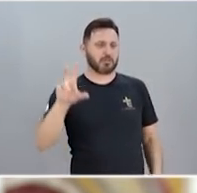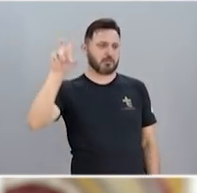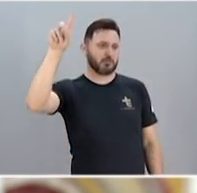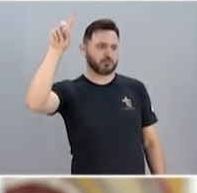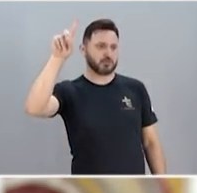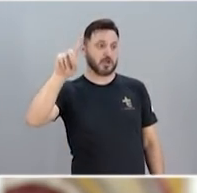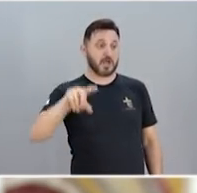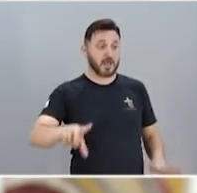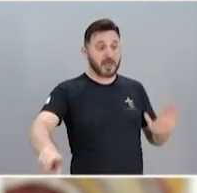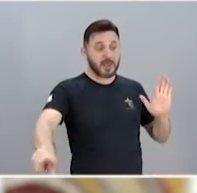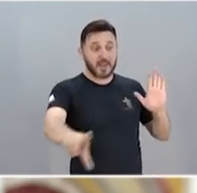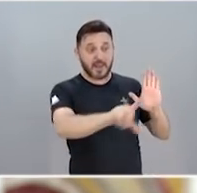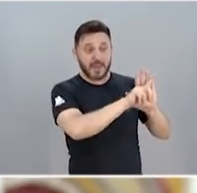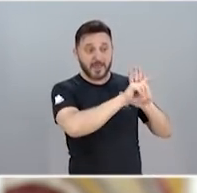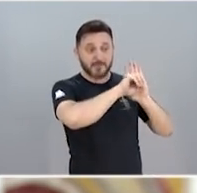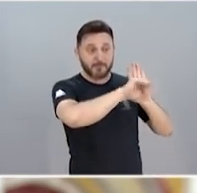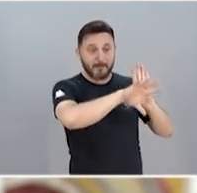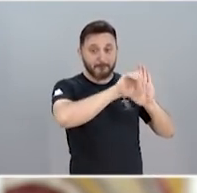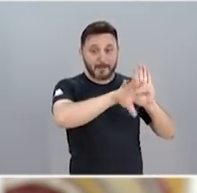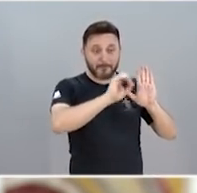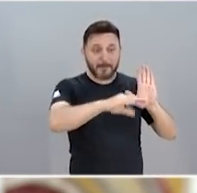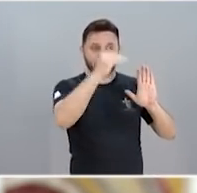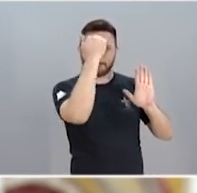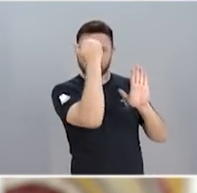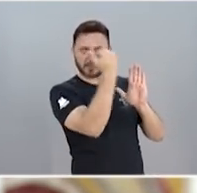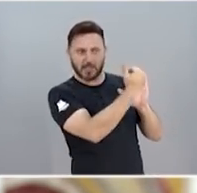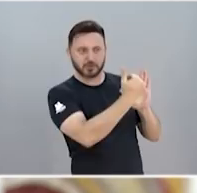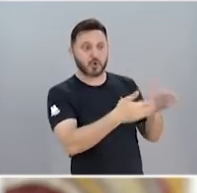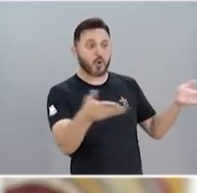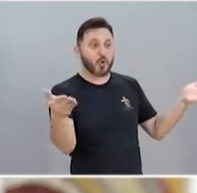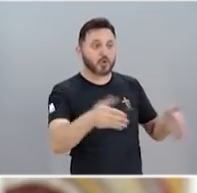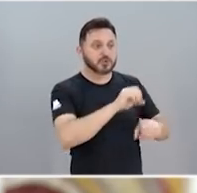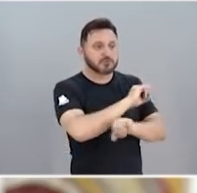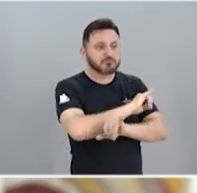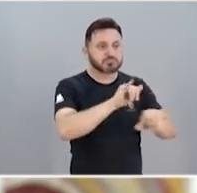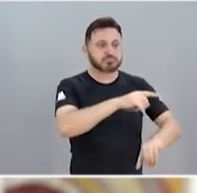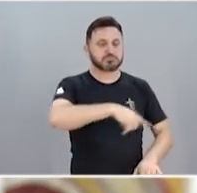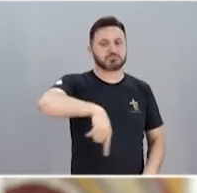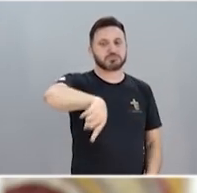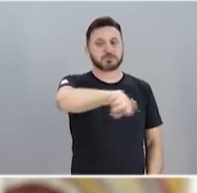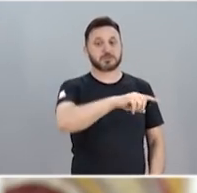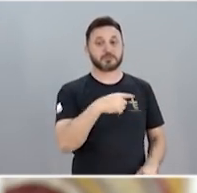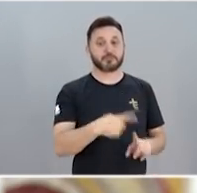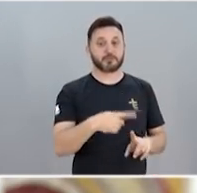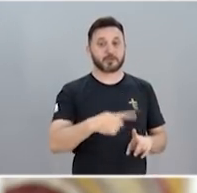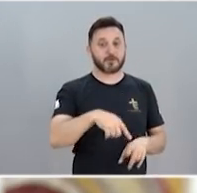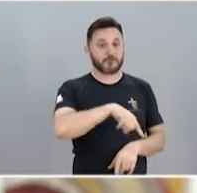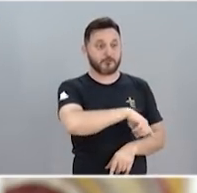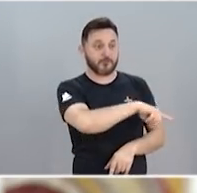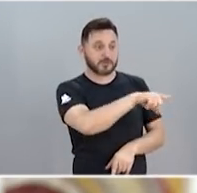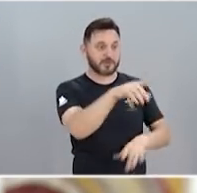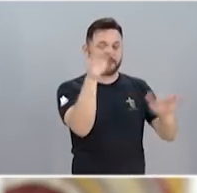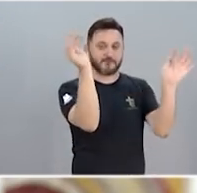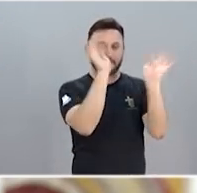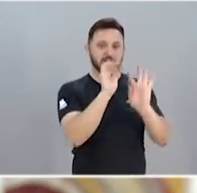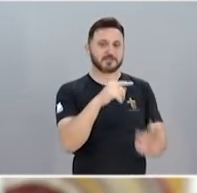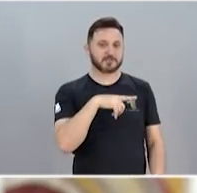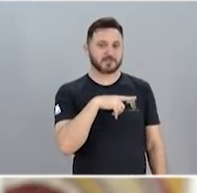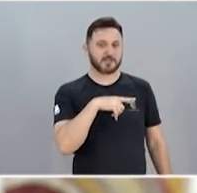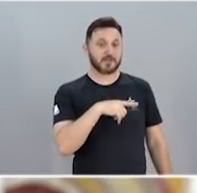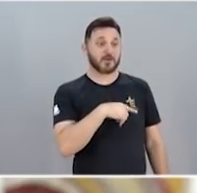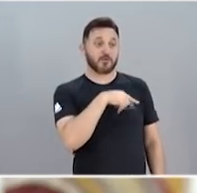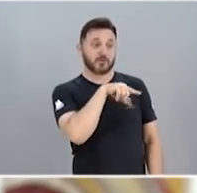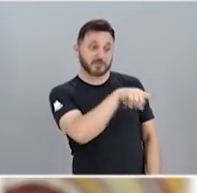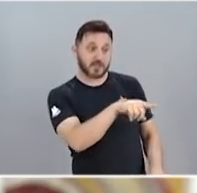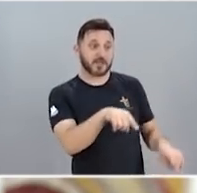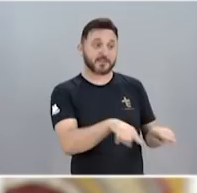suas leis e seus mandamentos, que hoje te prescrevo, para que sejas felizes, tu